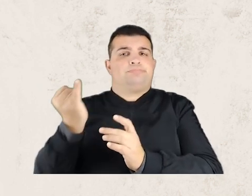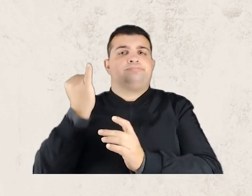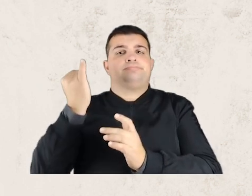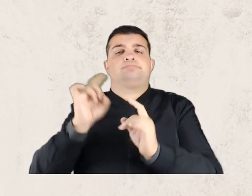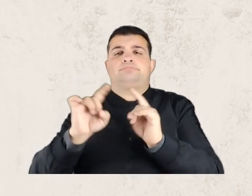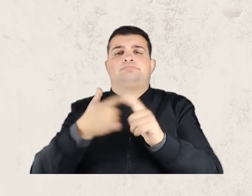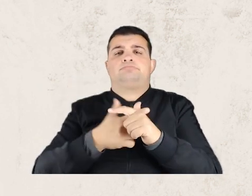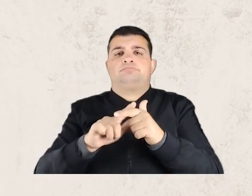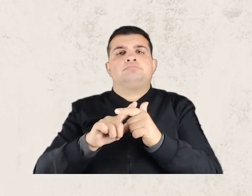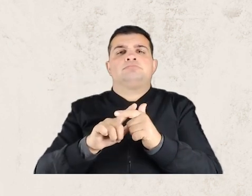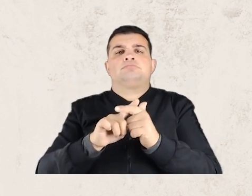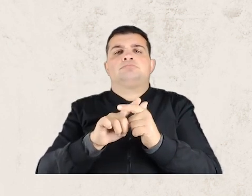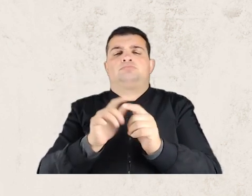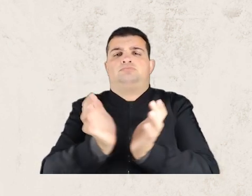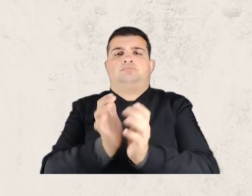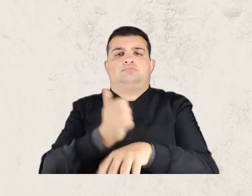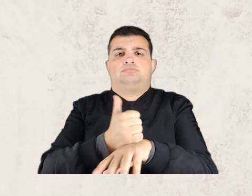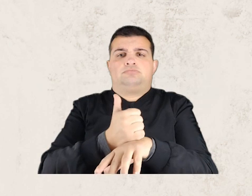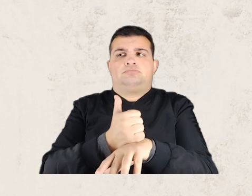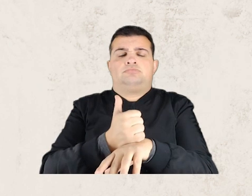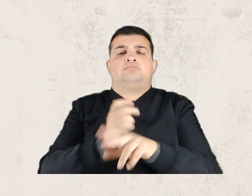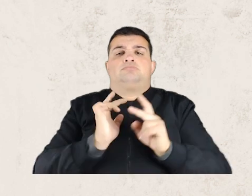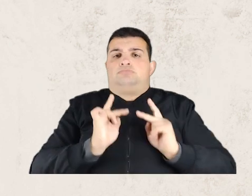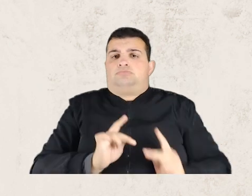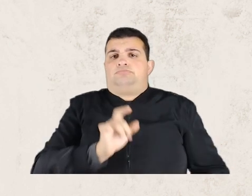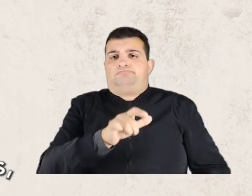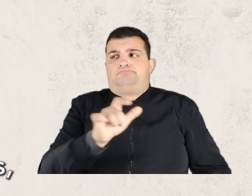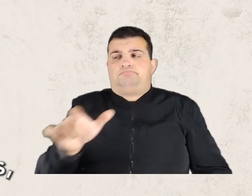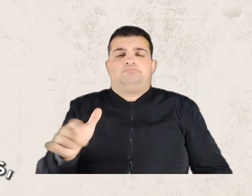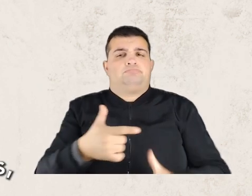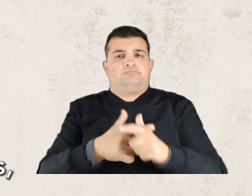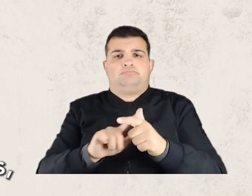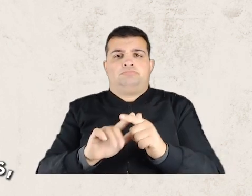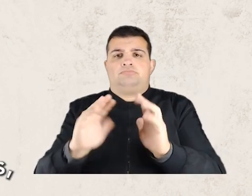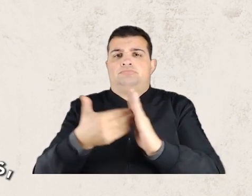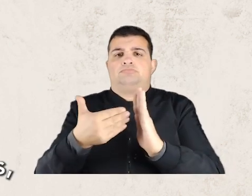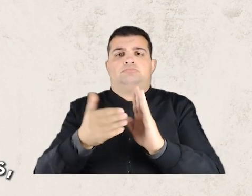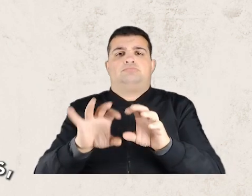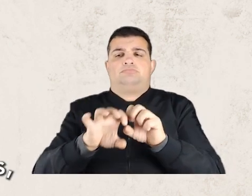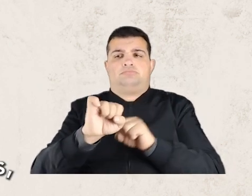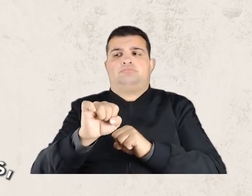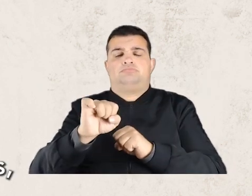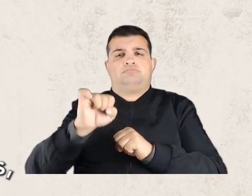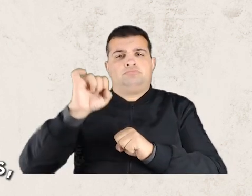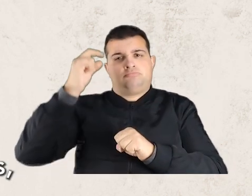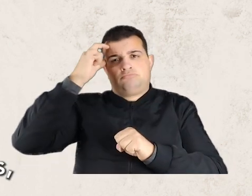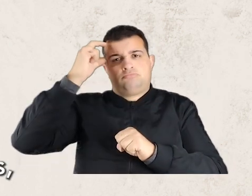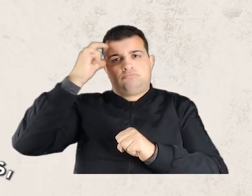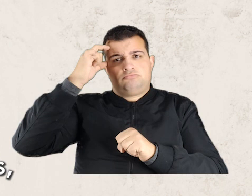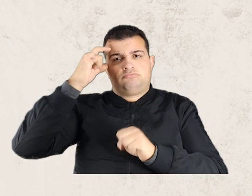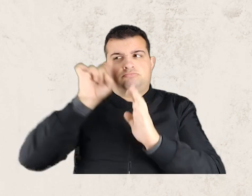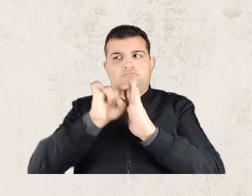indivíduo. E aí a gente sai para uma outra proposição de psicologia social que vai inserir categorias fundamentais, mas que